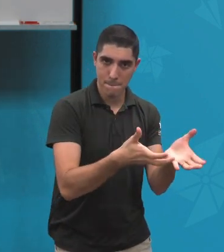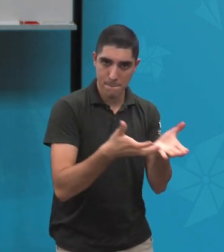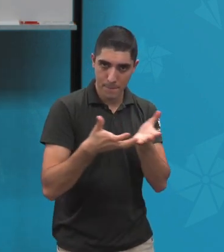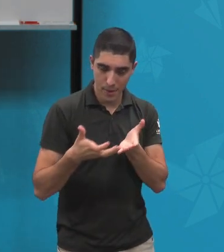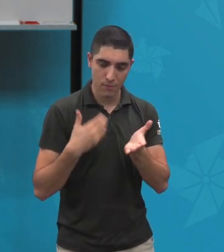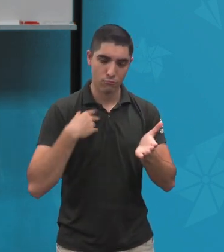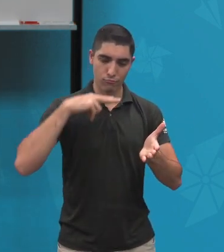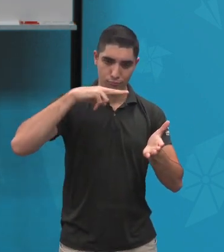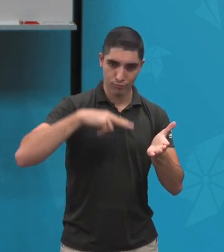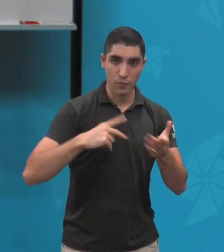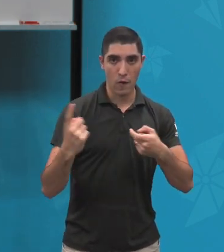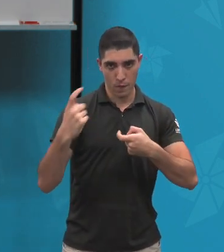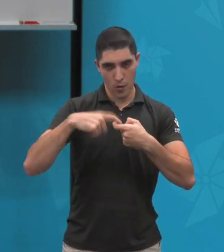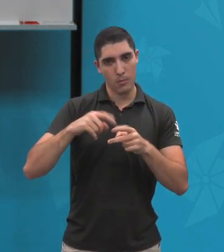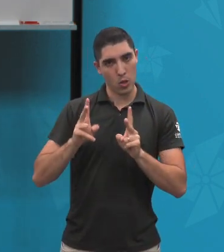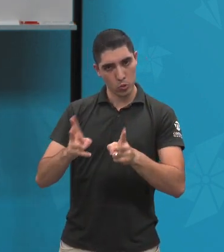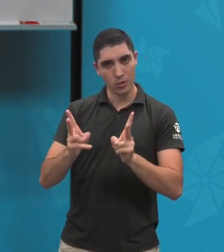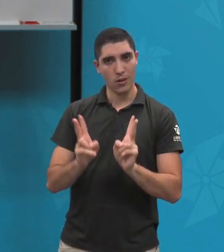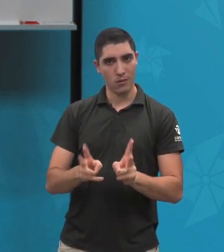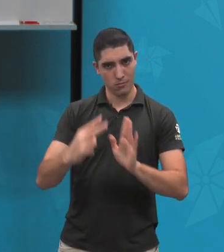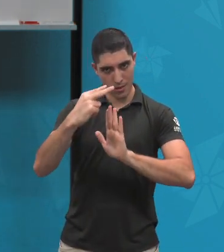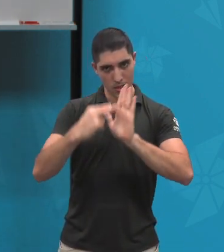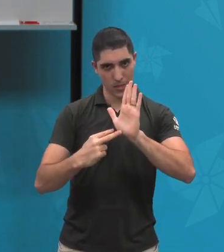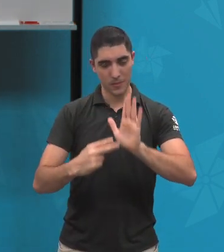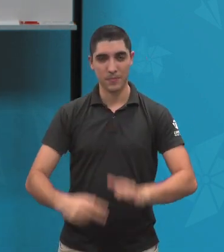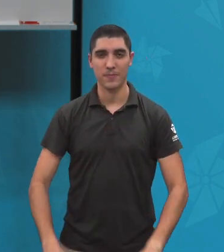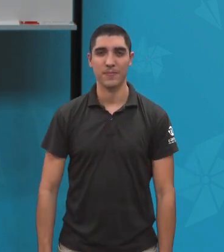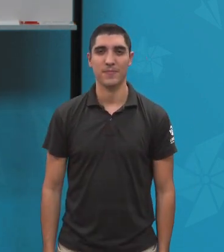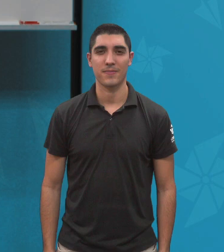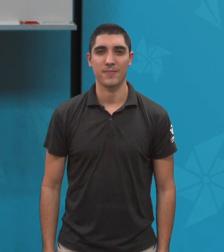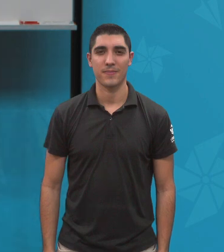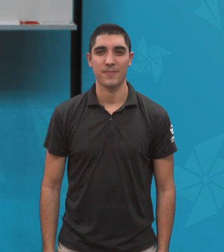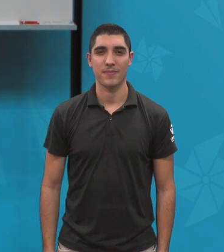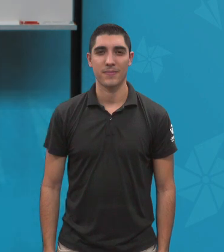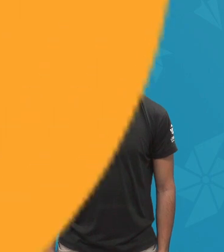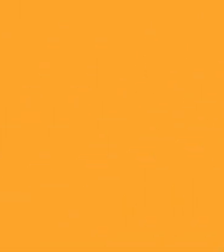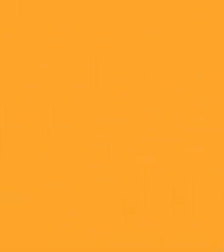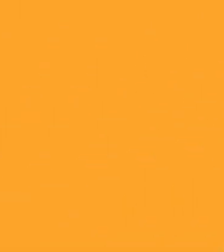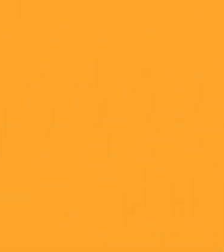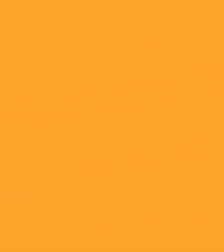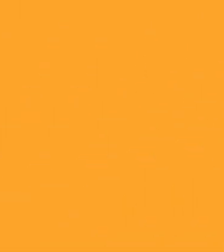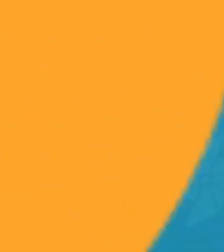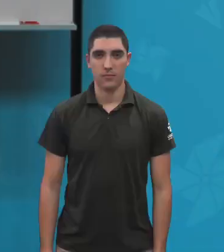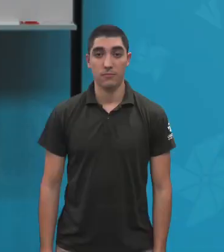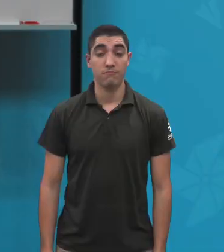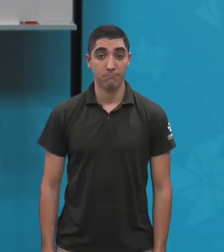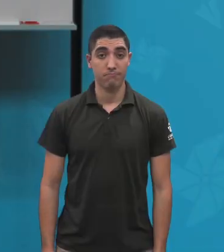pegar o livro, volto para fazer a leitura para vocês.